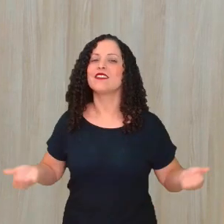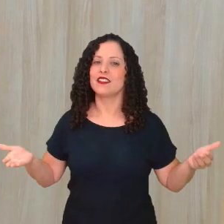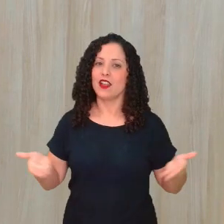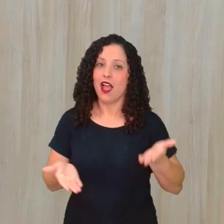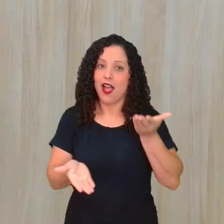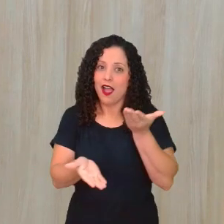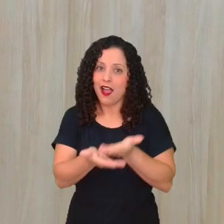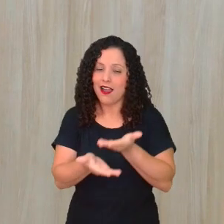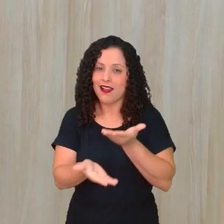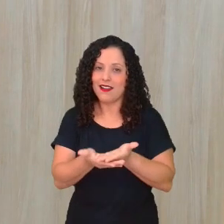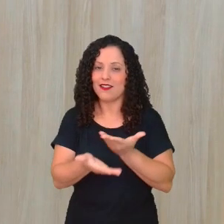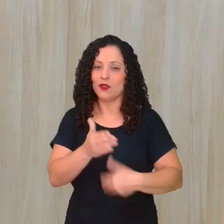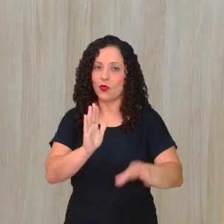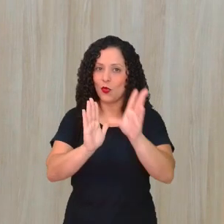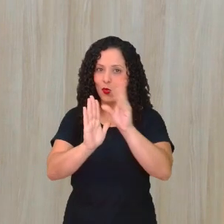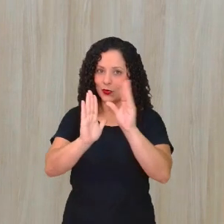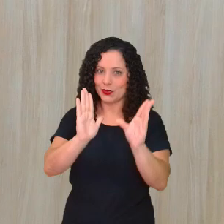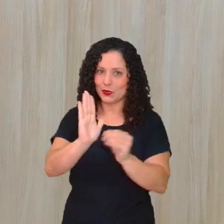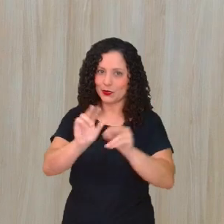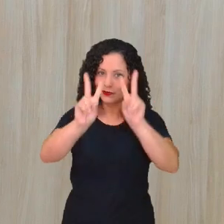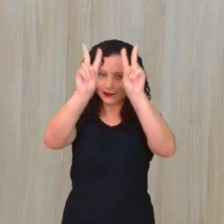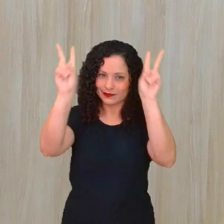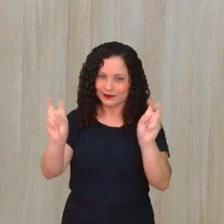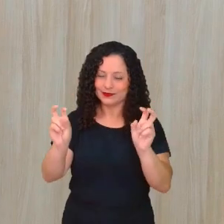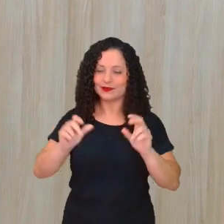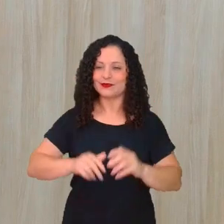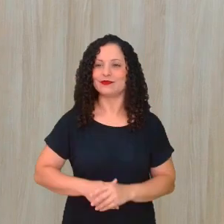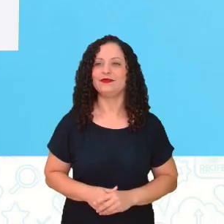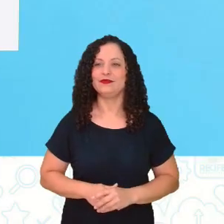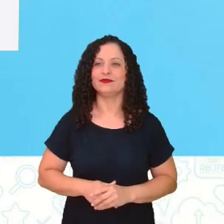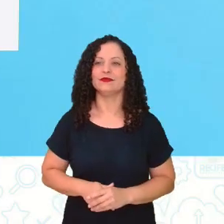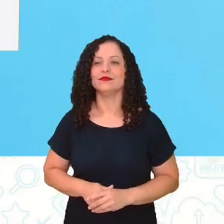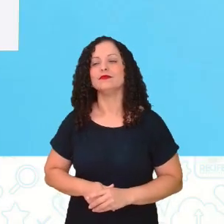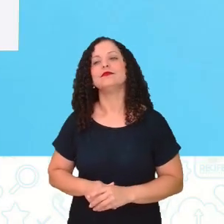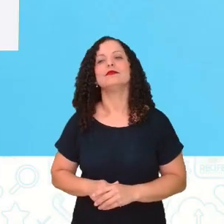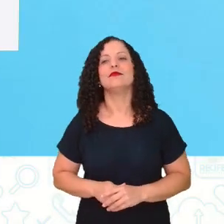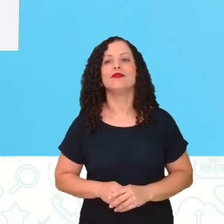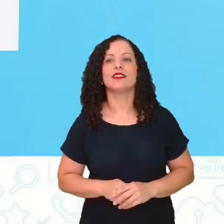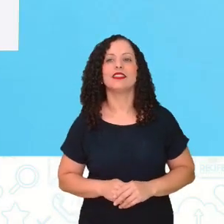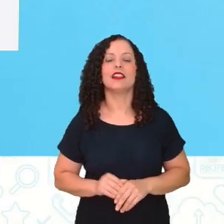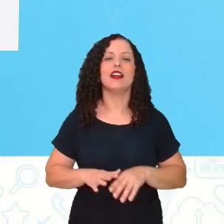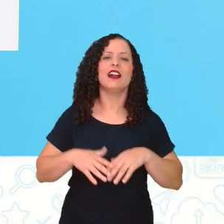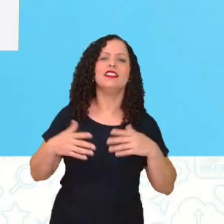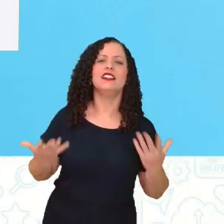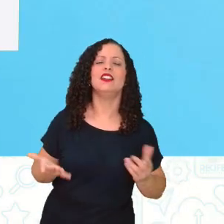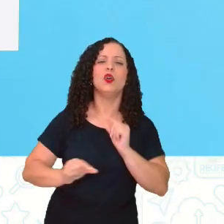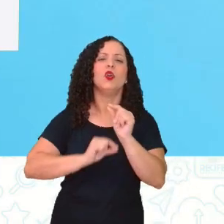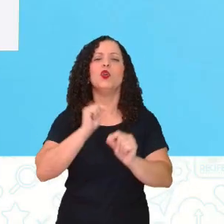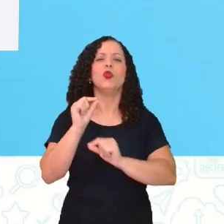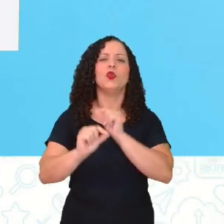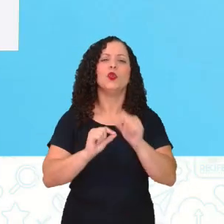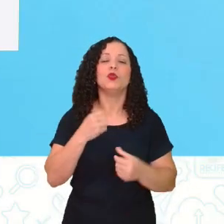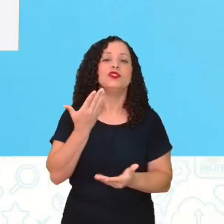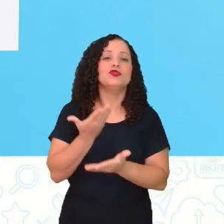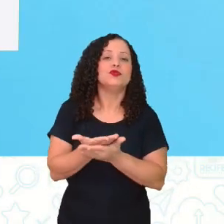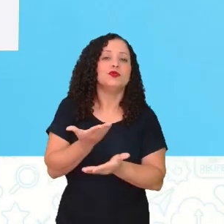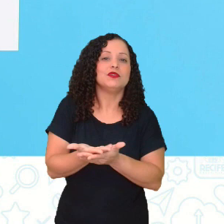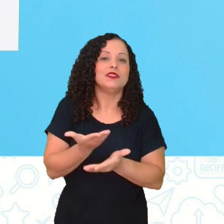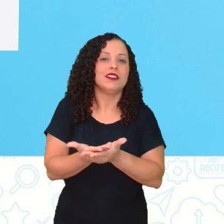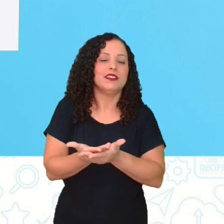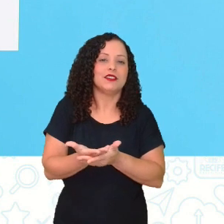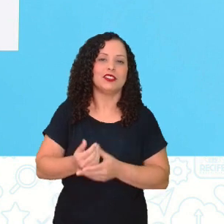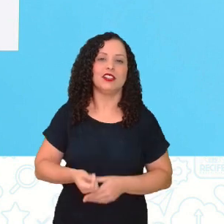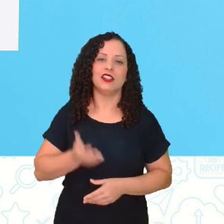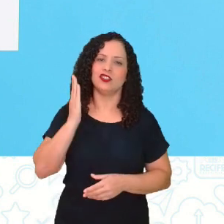para a gente trabalhar também o tema da nossa aula. E aí, né, o que é que já estudamos, né? A gente